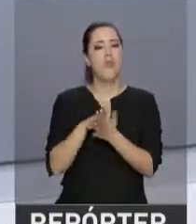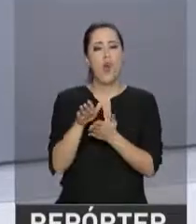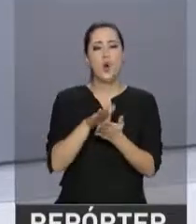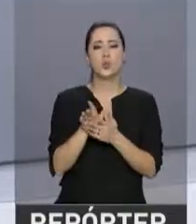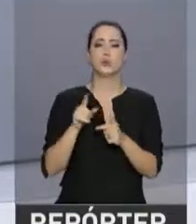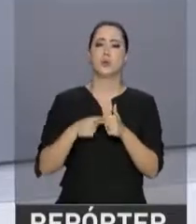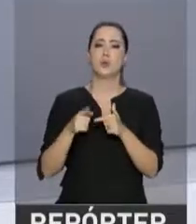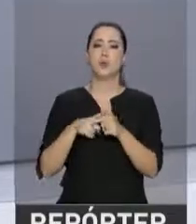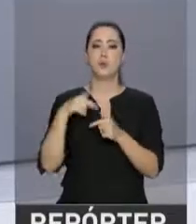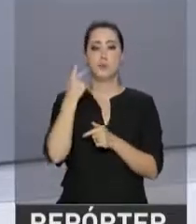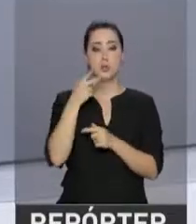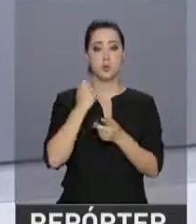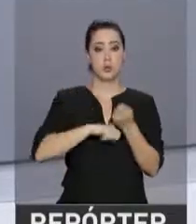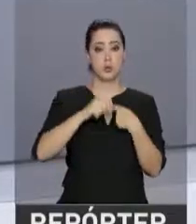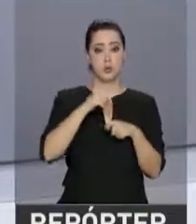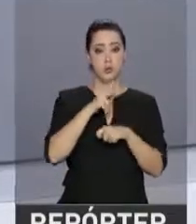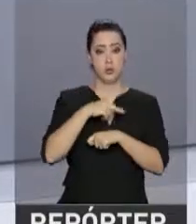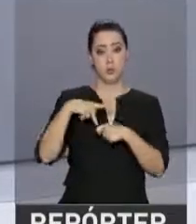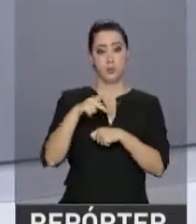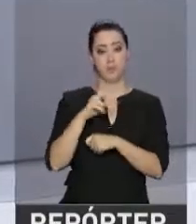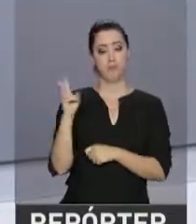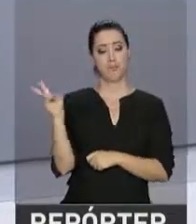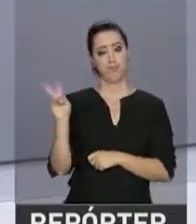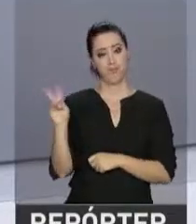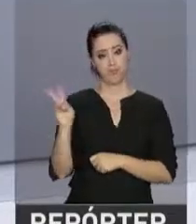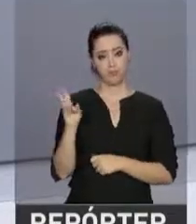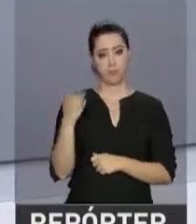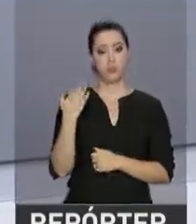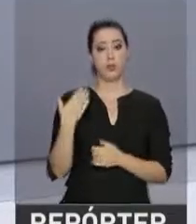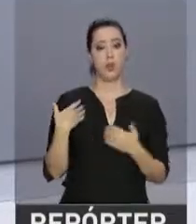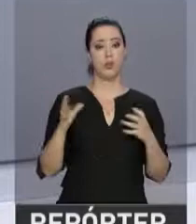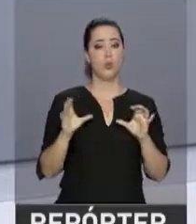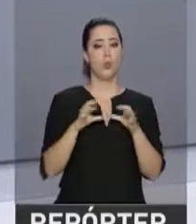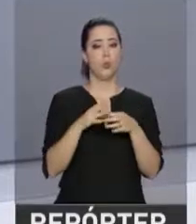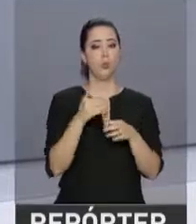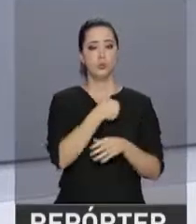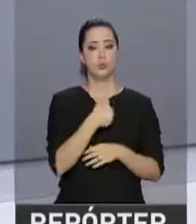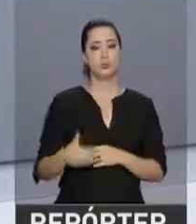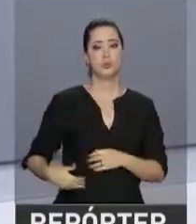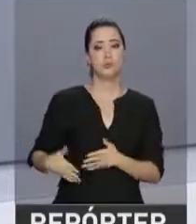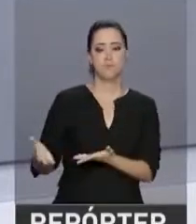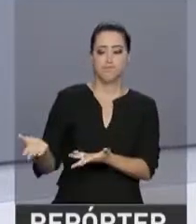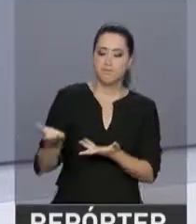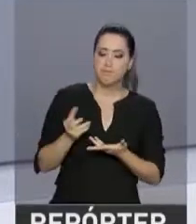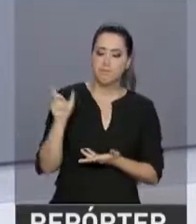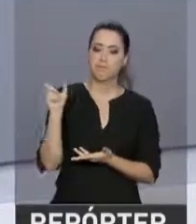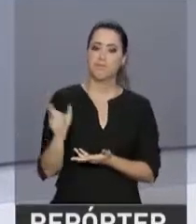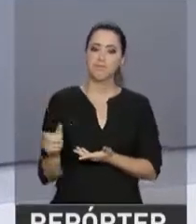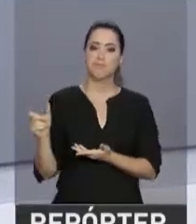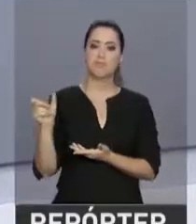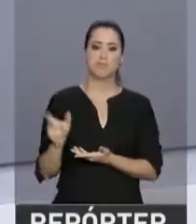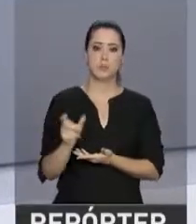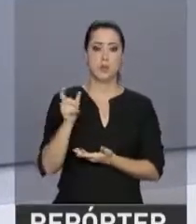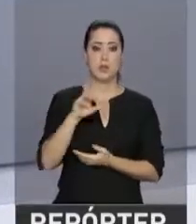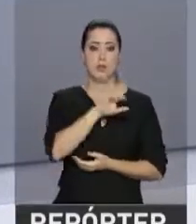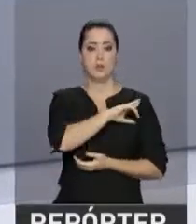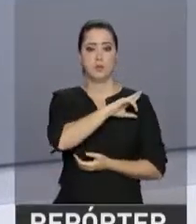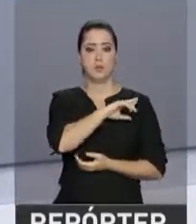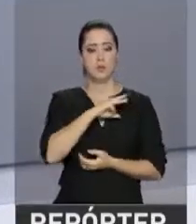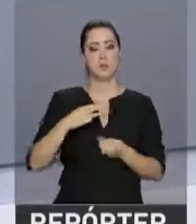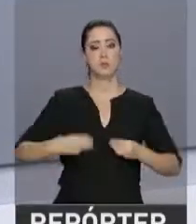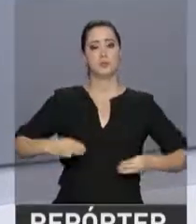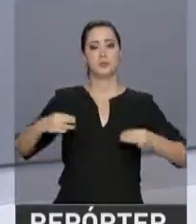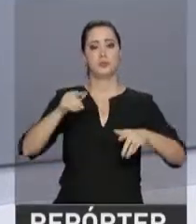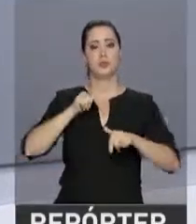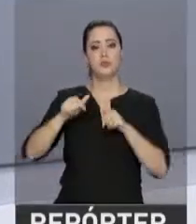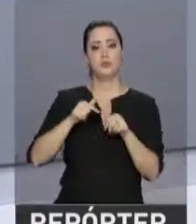política e econômica no país vizinho parte das ações do governo brasileiro para ler esses imigrantes está sob a responsabilidade do